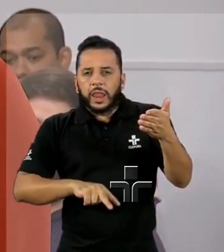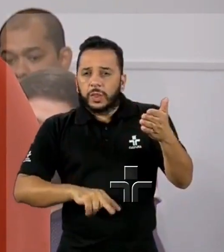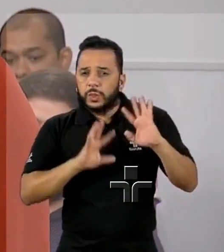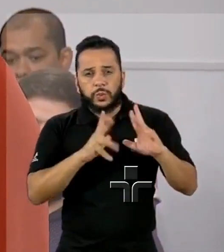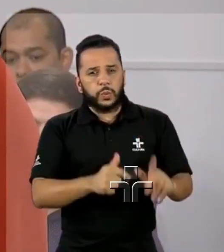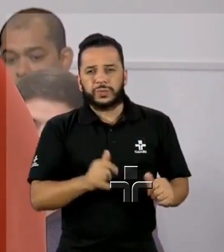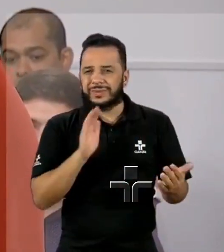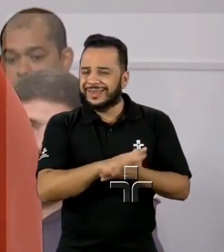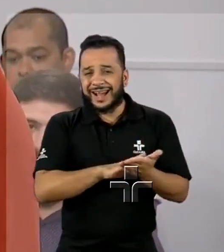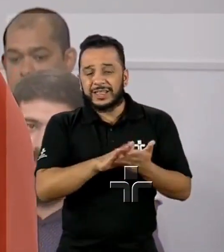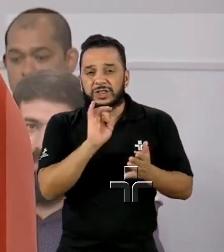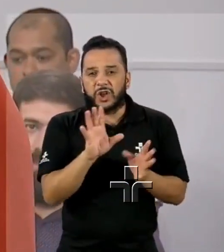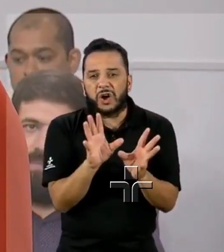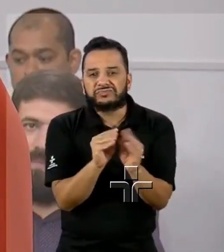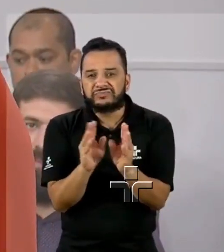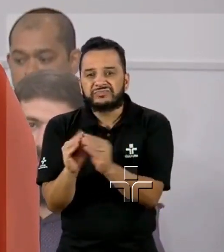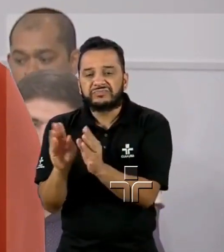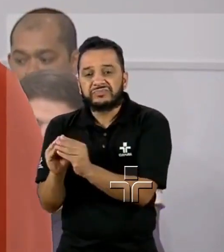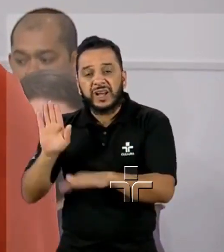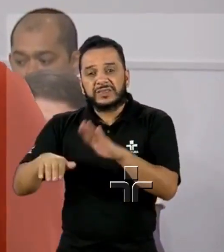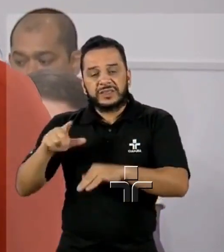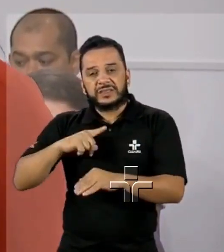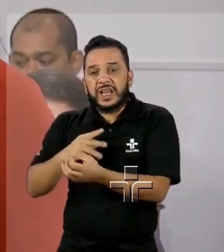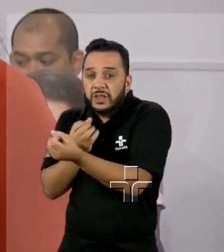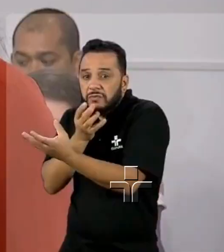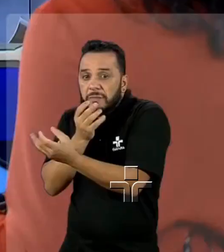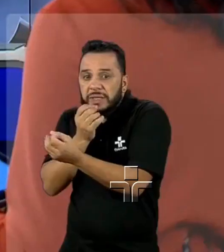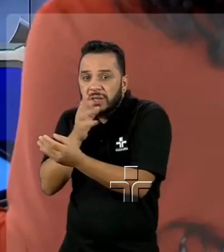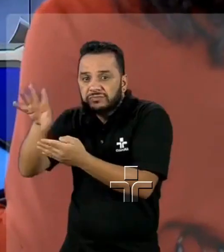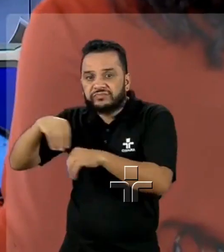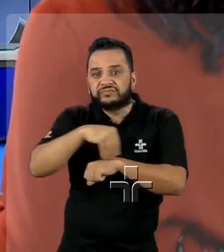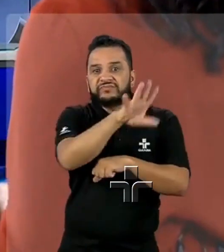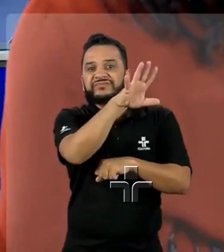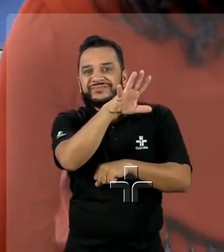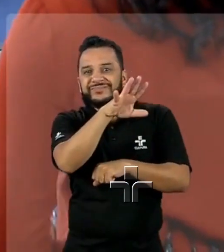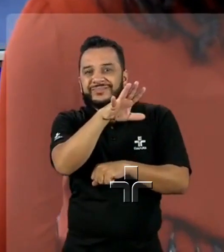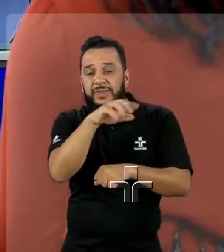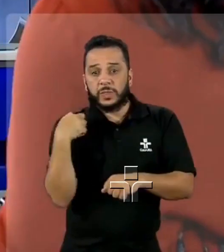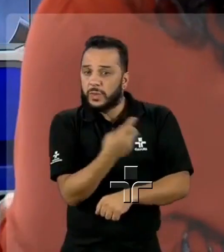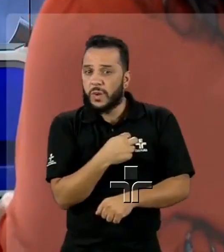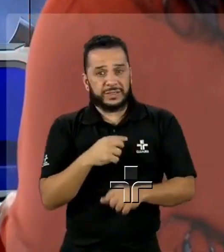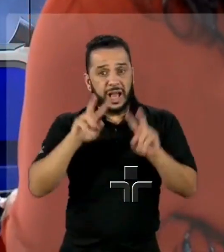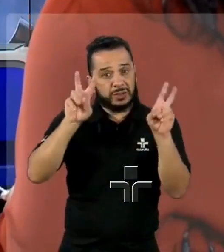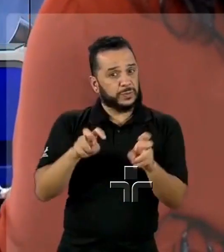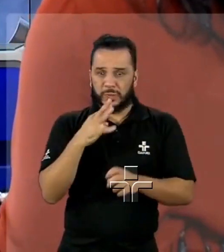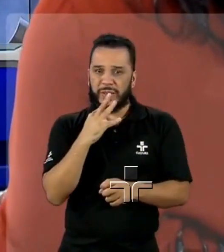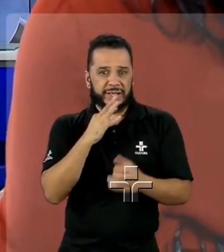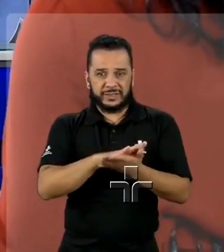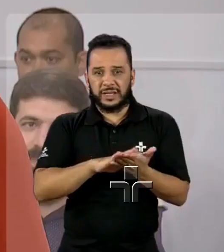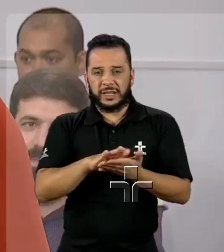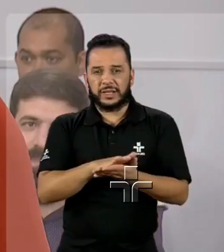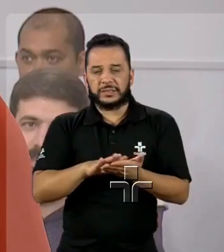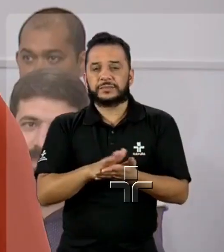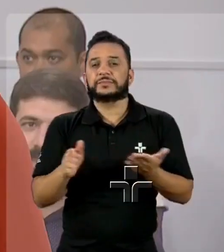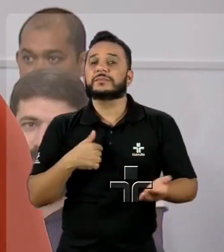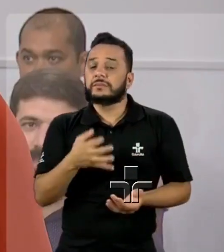de compartilharmos tudo sem entender o assunto antes. É justamente isso, né? Sim. Professor, sobre essa